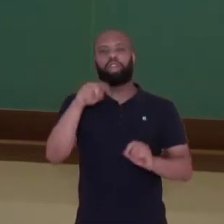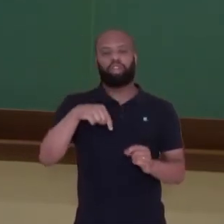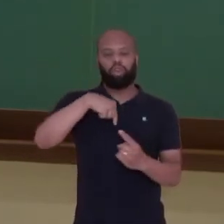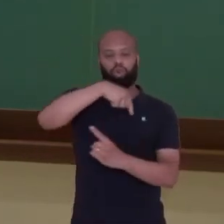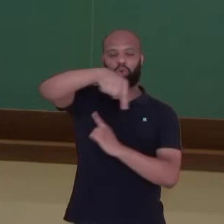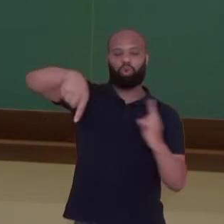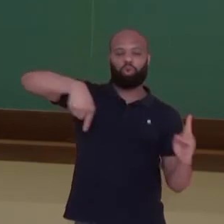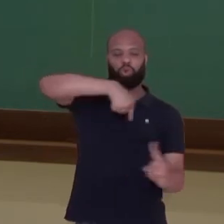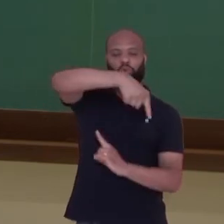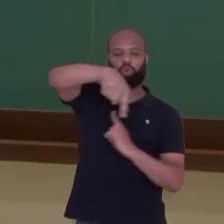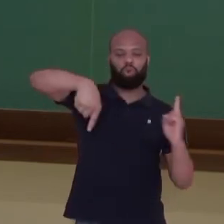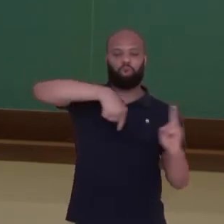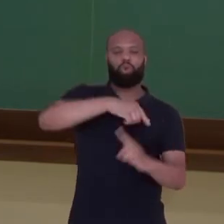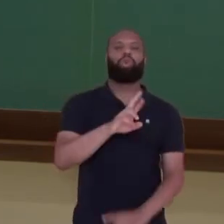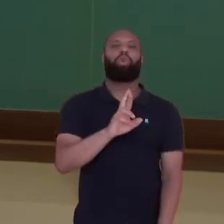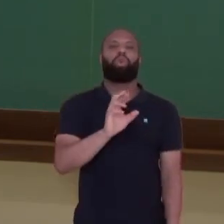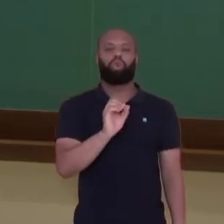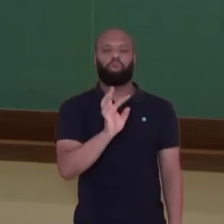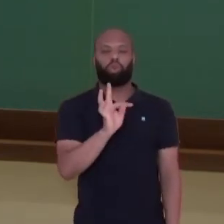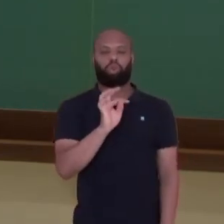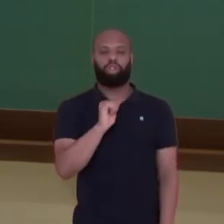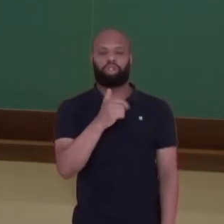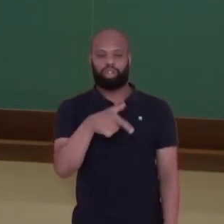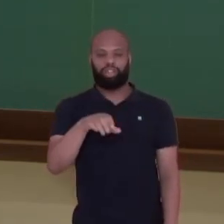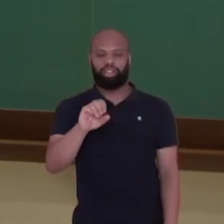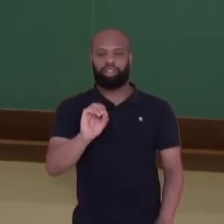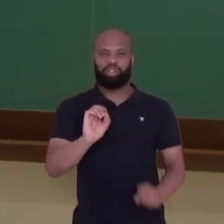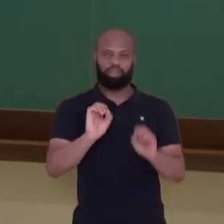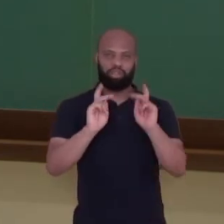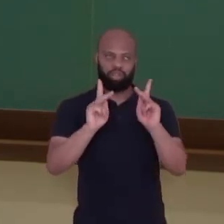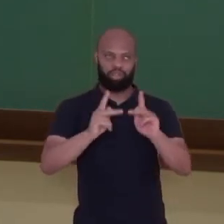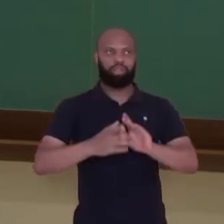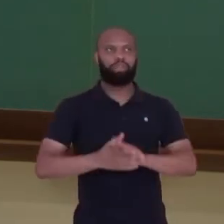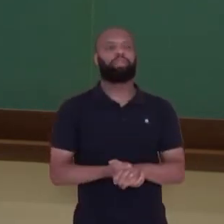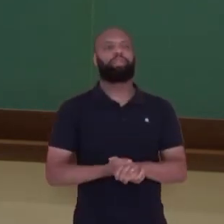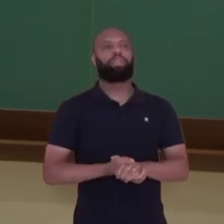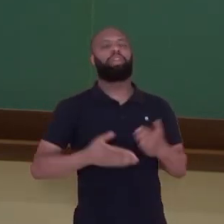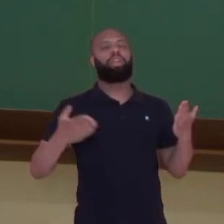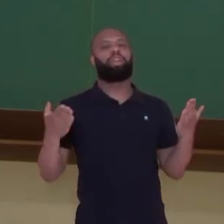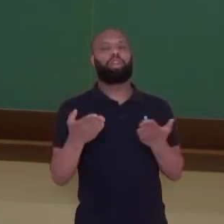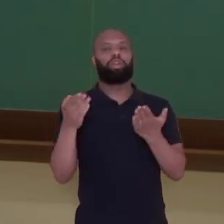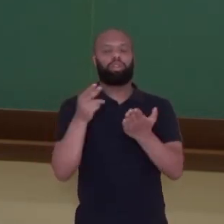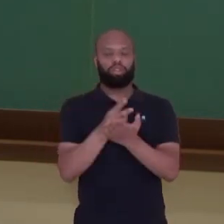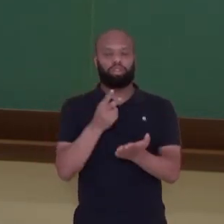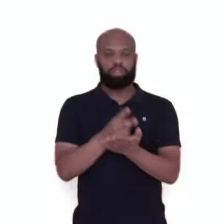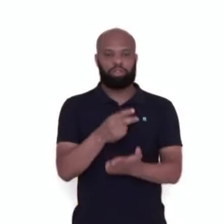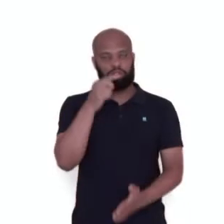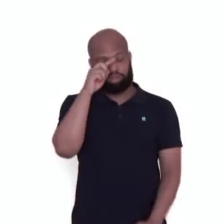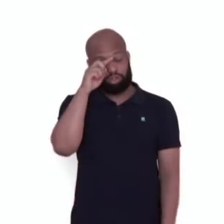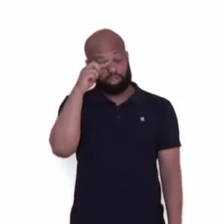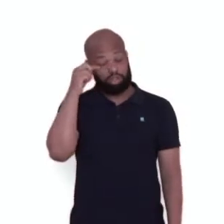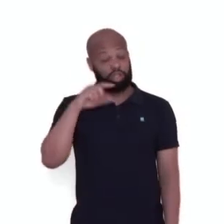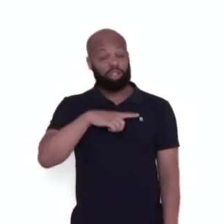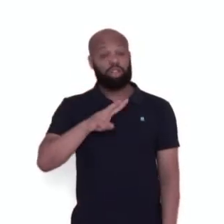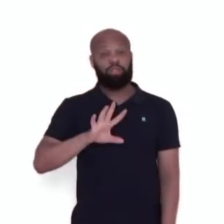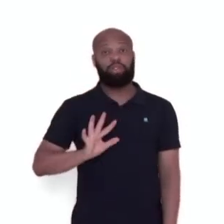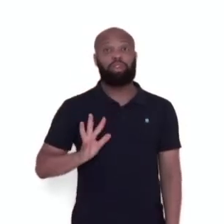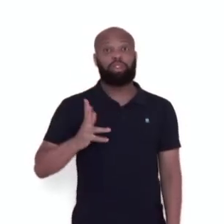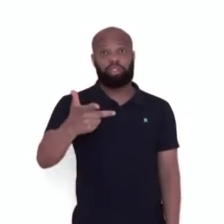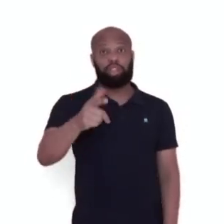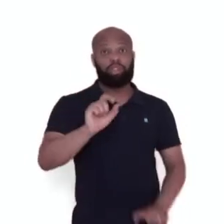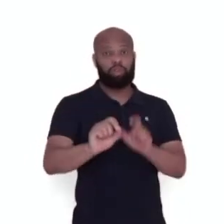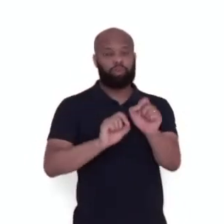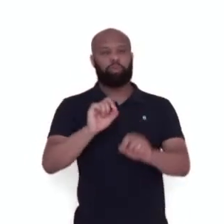da rotação. Não confunda. Então, continuando. A velocidade média é